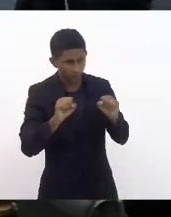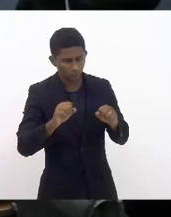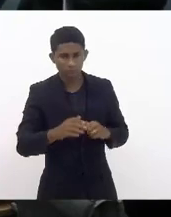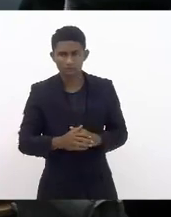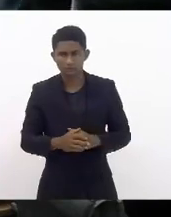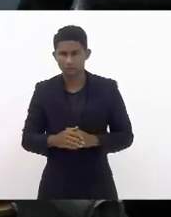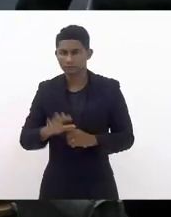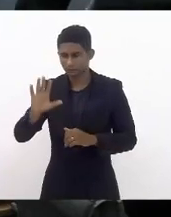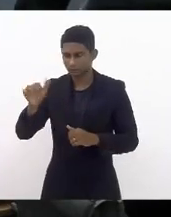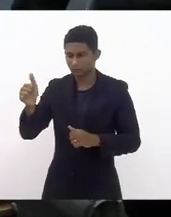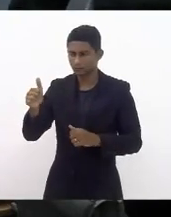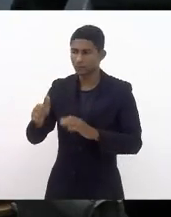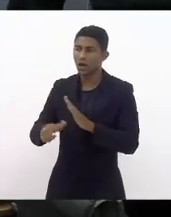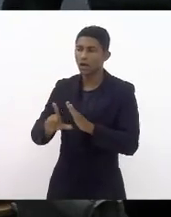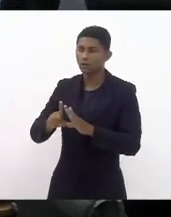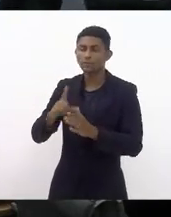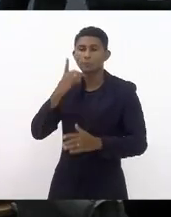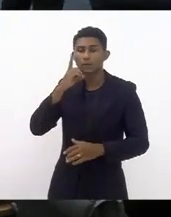Eliomar Coelho.